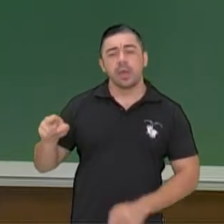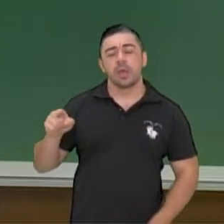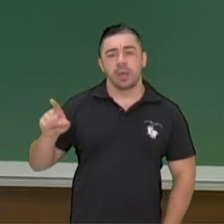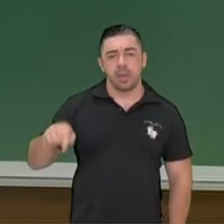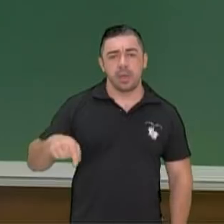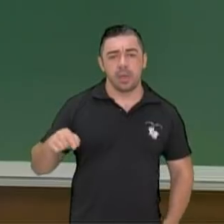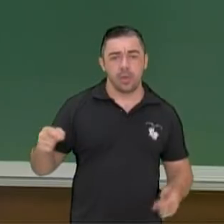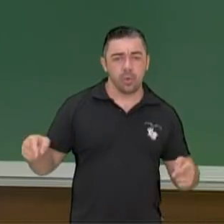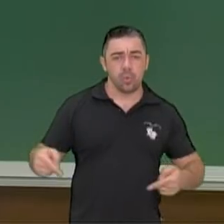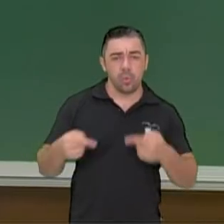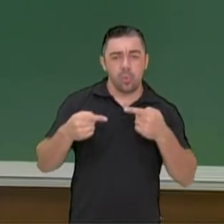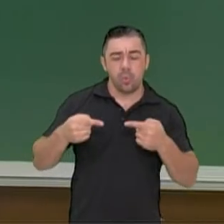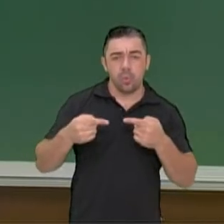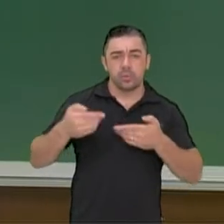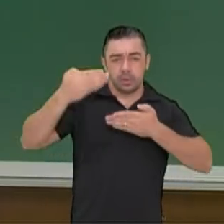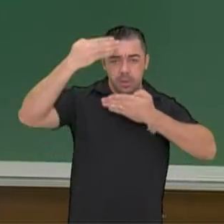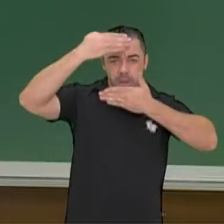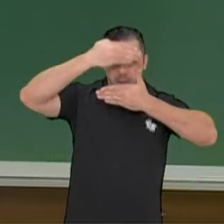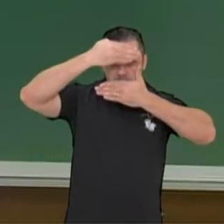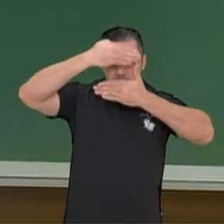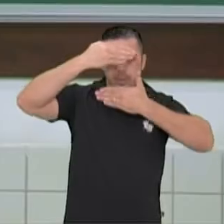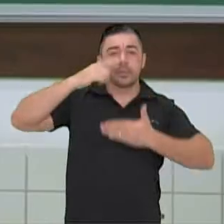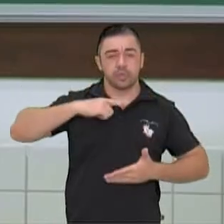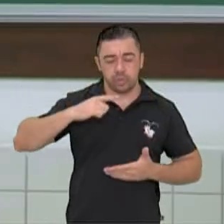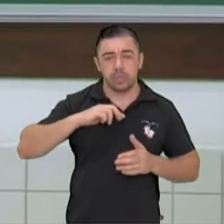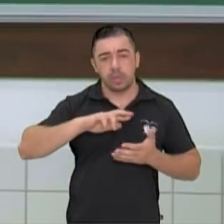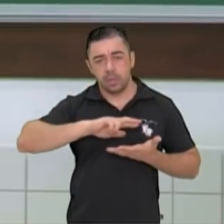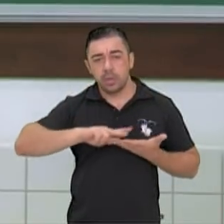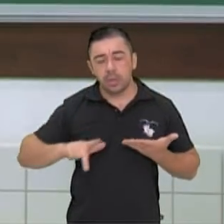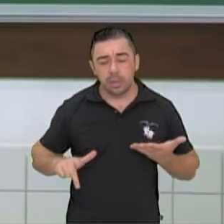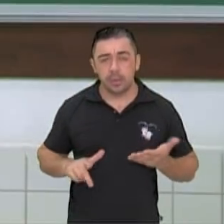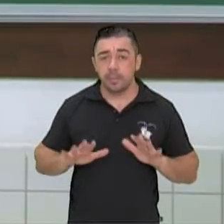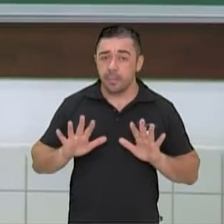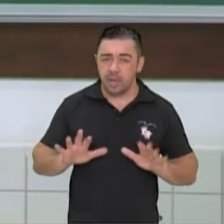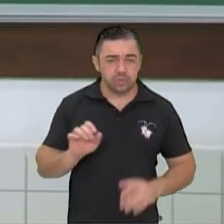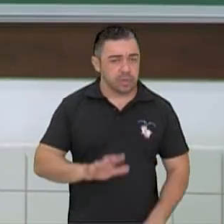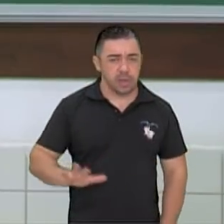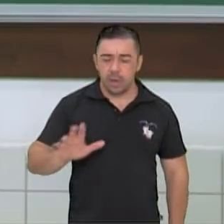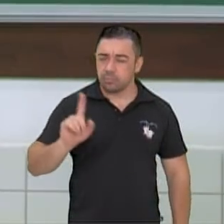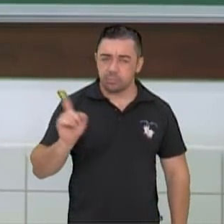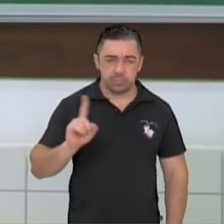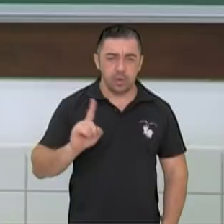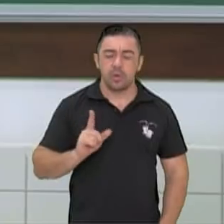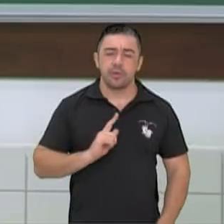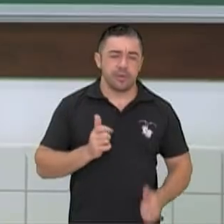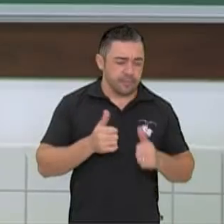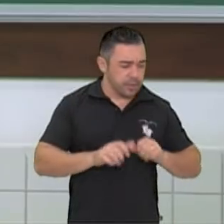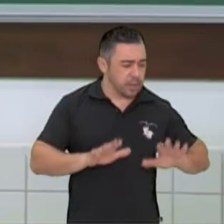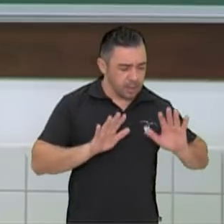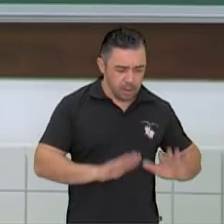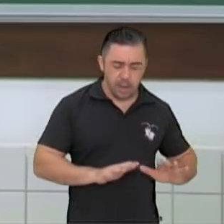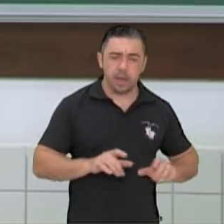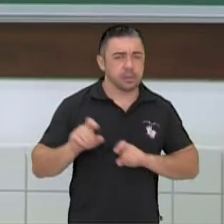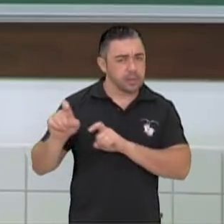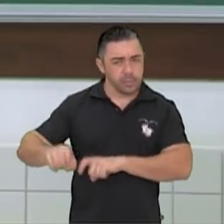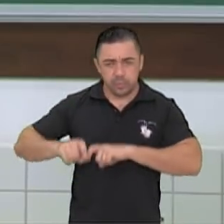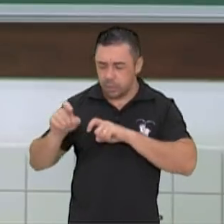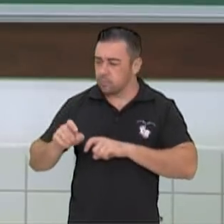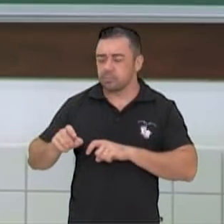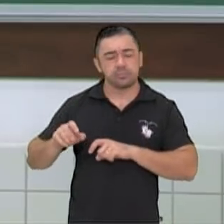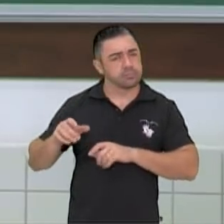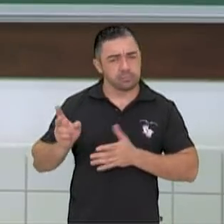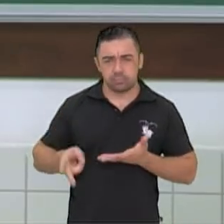Jerusalém. Tinha alguns casos específicos. De modo geral, não. Preso à terra, camponês, morre